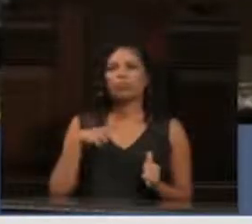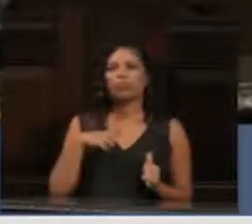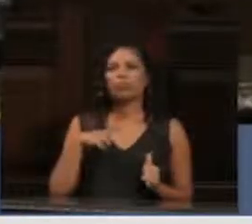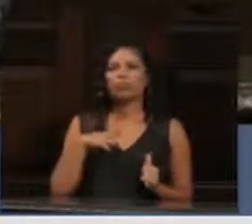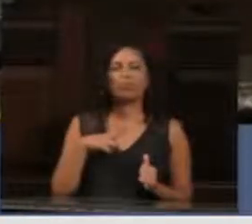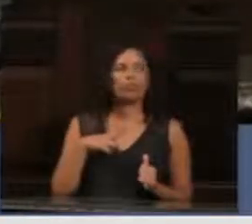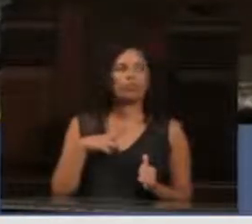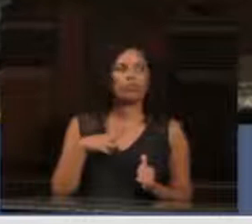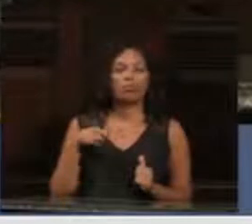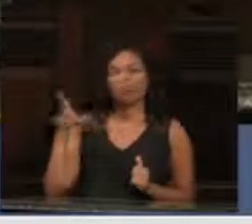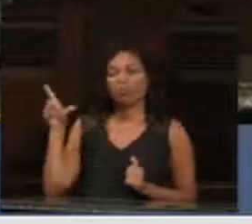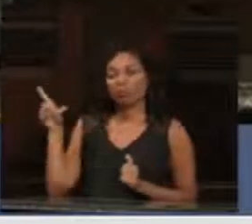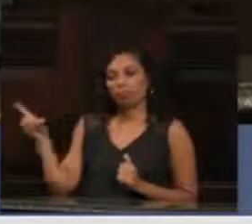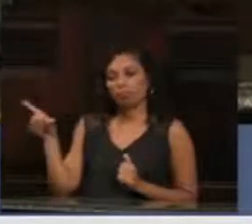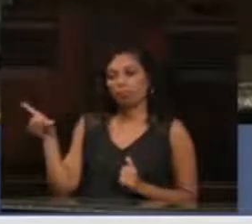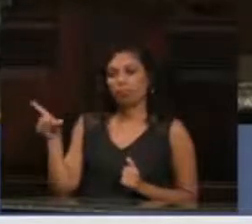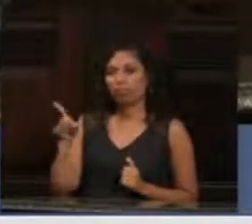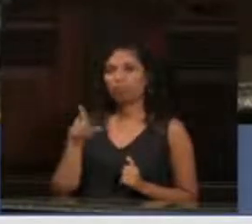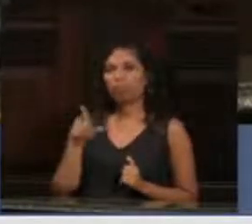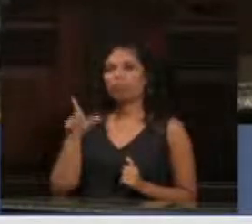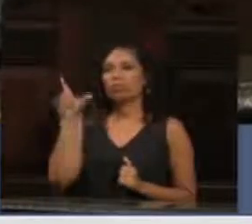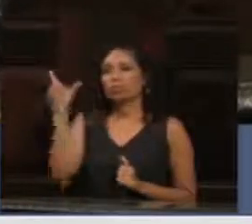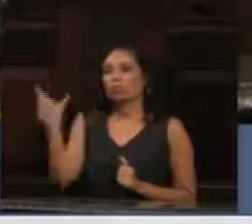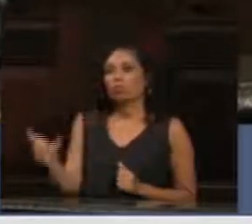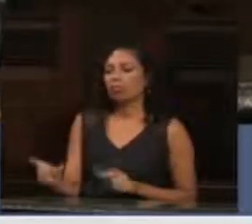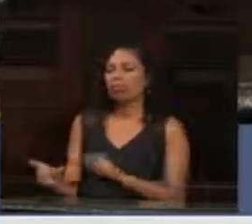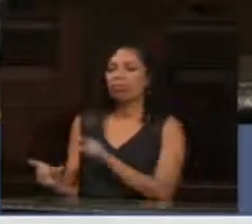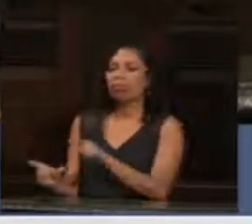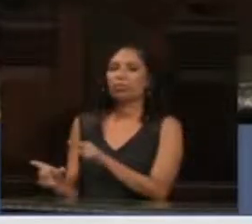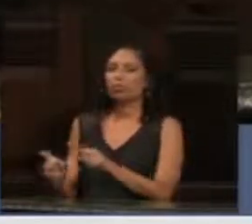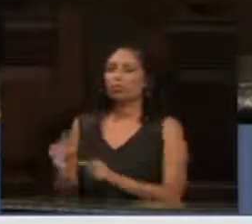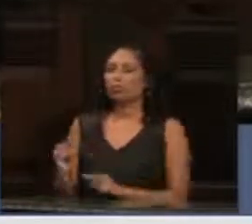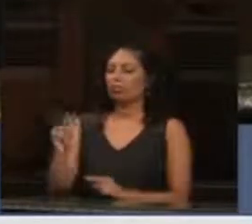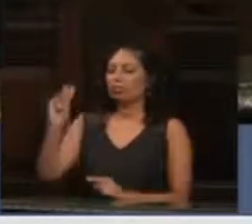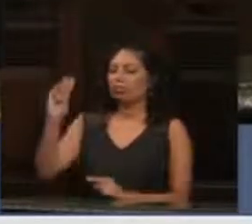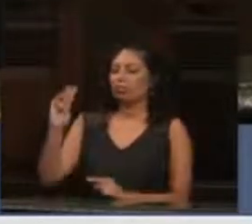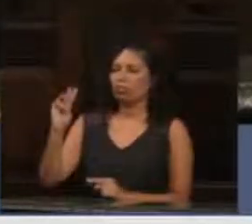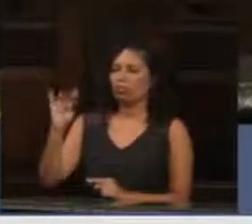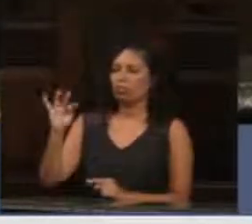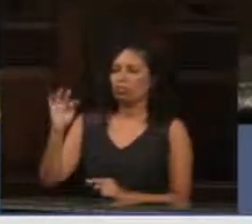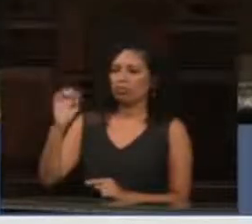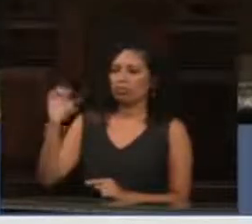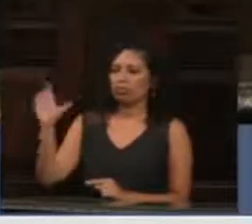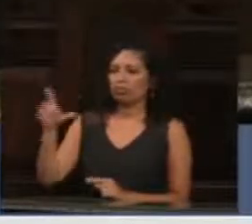Declarações do então candidato, hoje governador, Wilson Witzel.